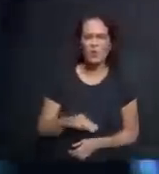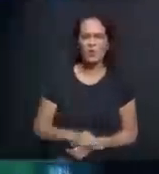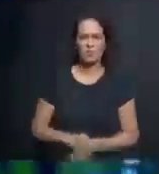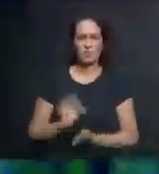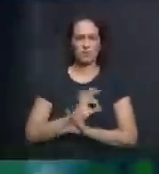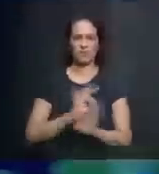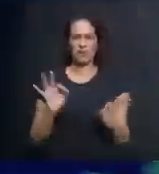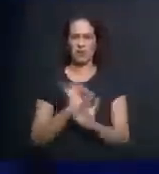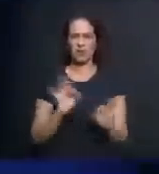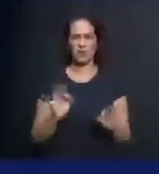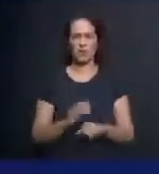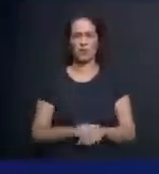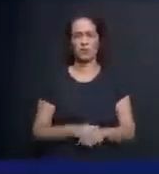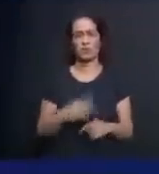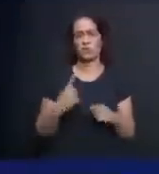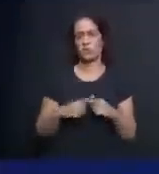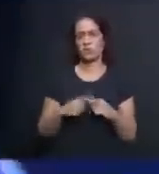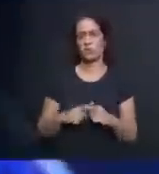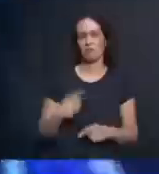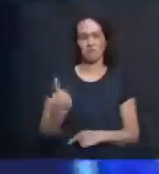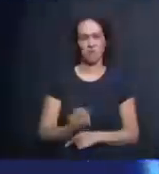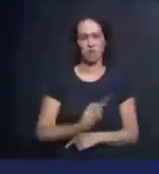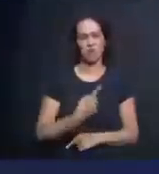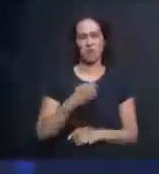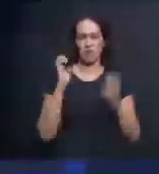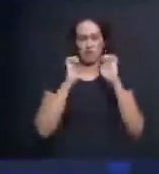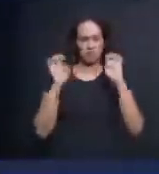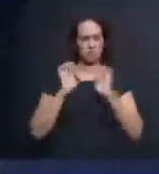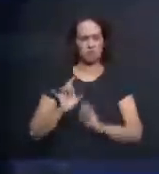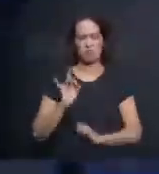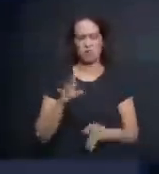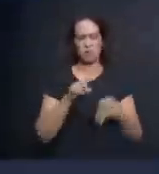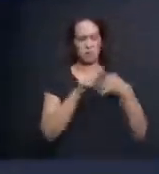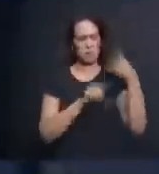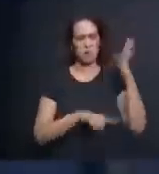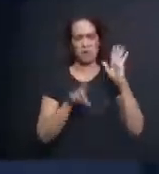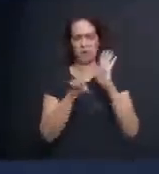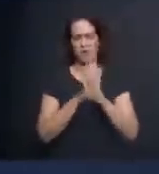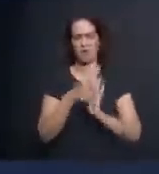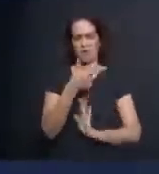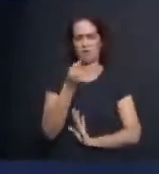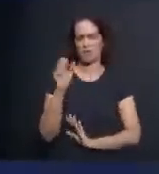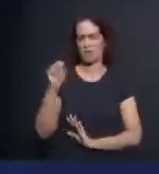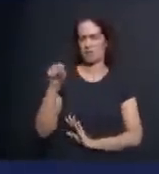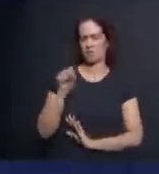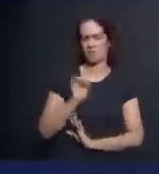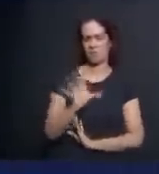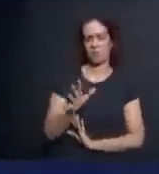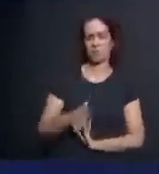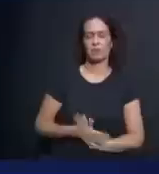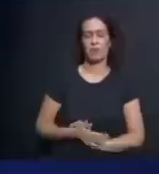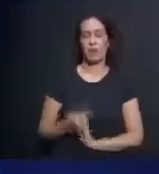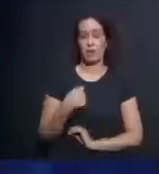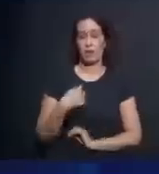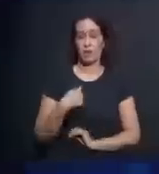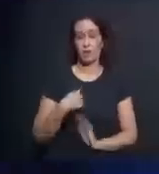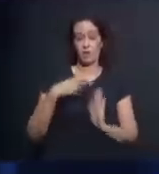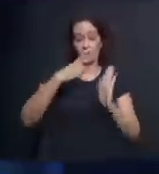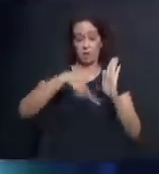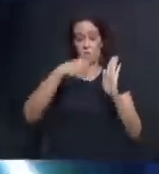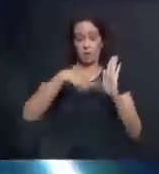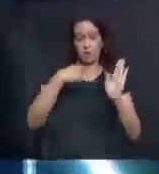que falar, porque a gente só sabe as quatro leis mesmo, e dá em 25 segundos, você fala. O que que eu fiz? Eu li João